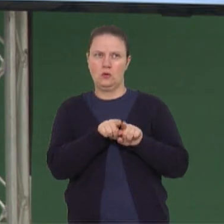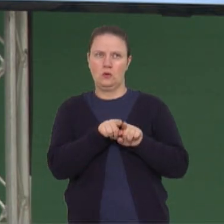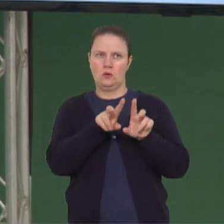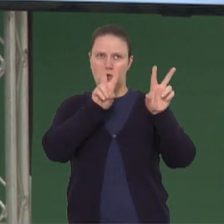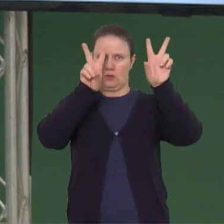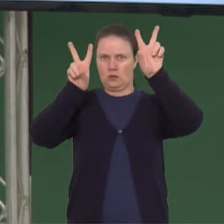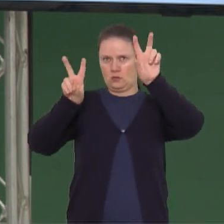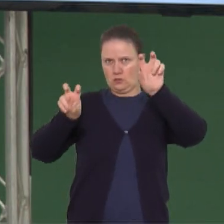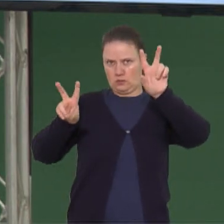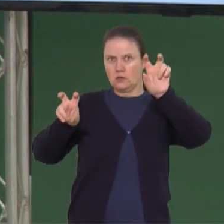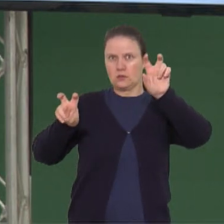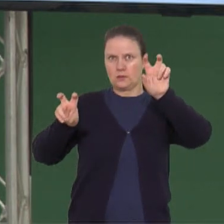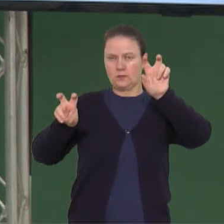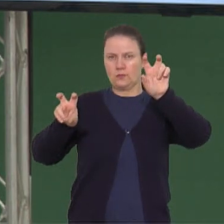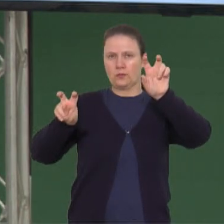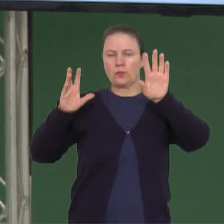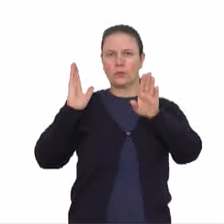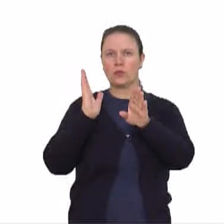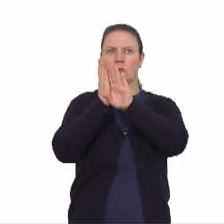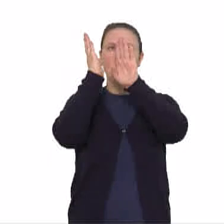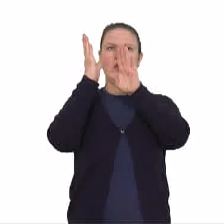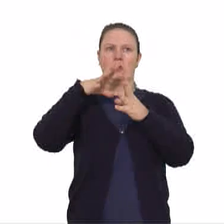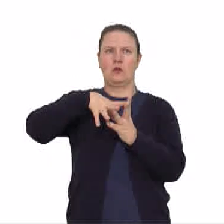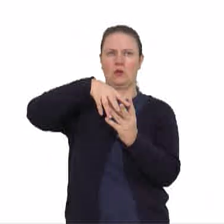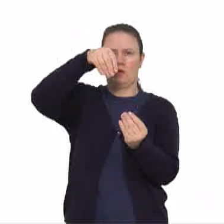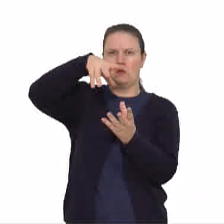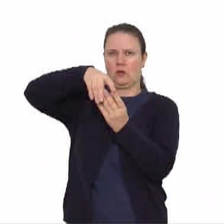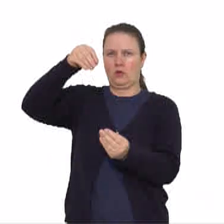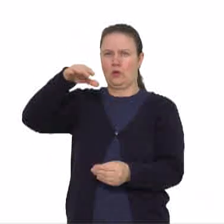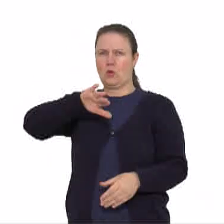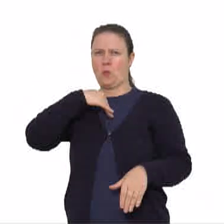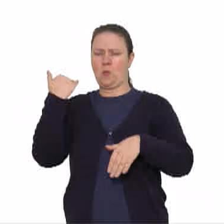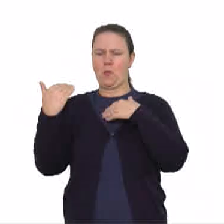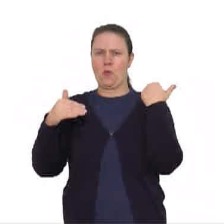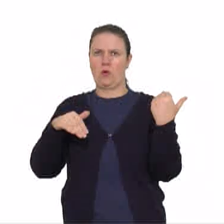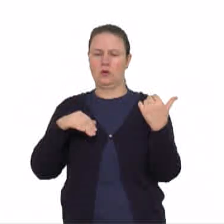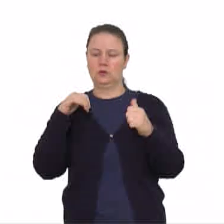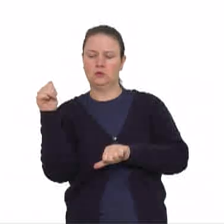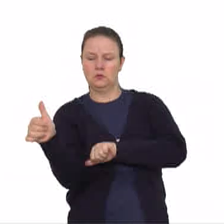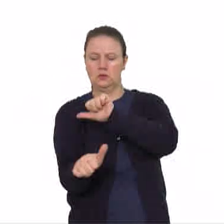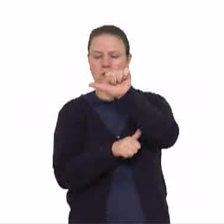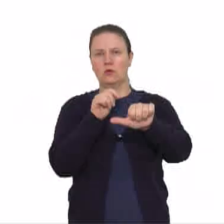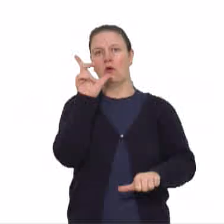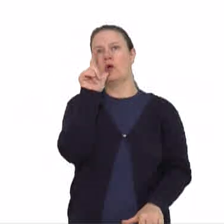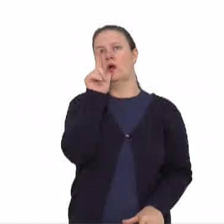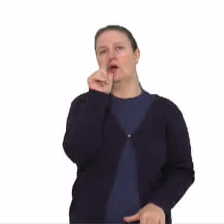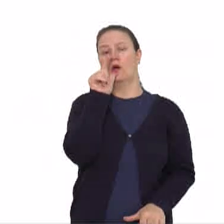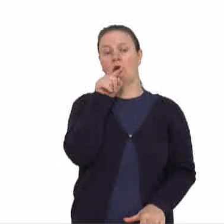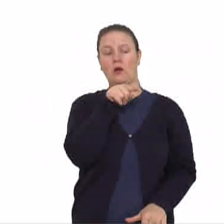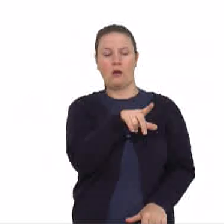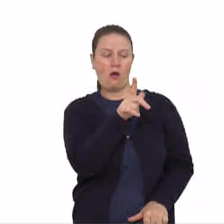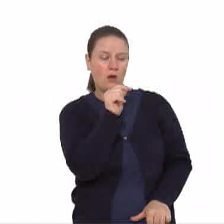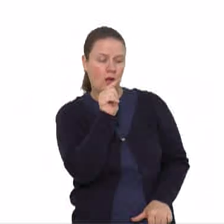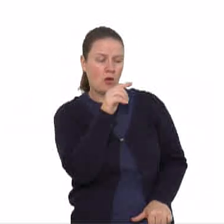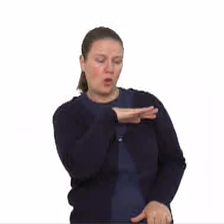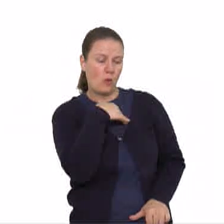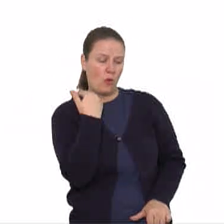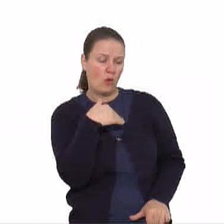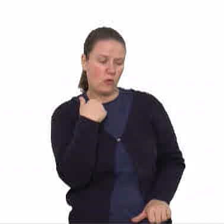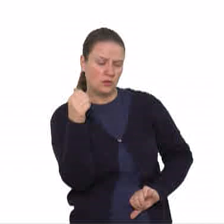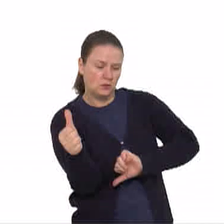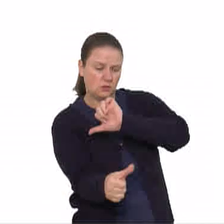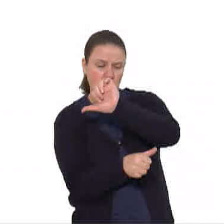Heráclito. Para almas é morte tornar-se água, para a água é morte tornar-se a